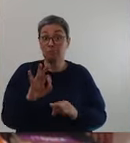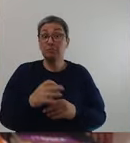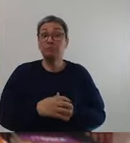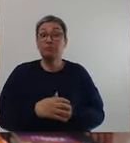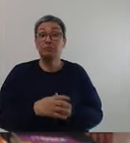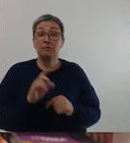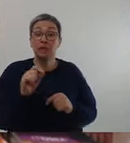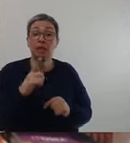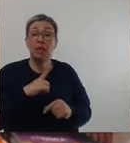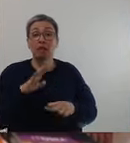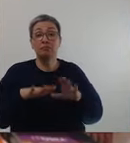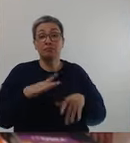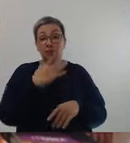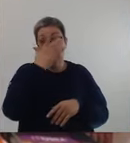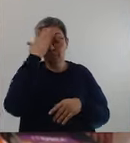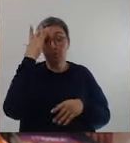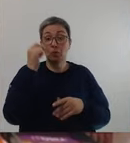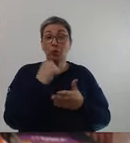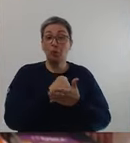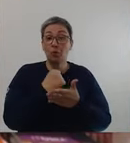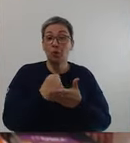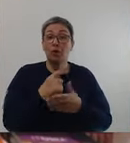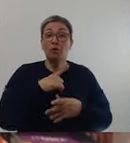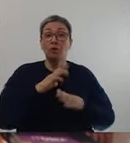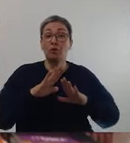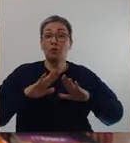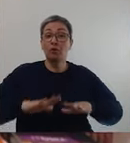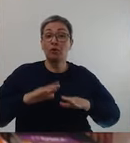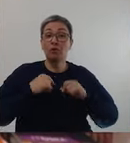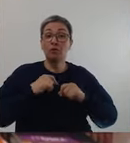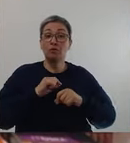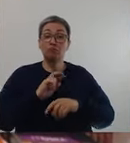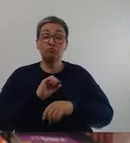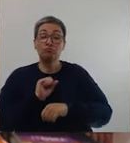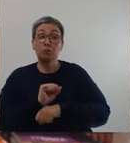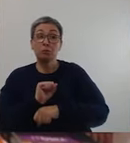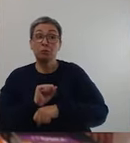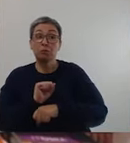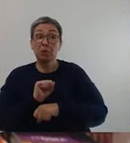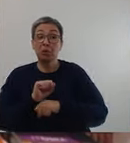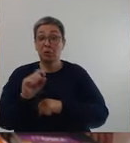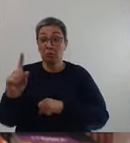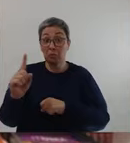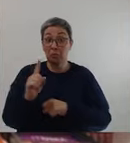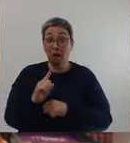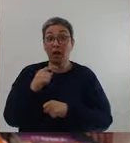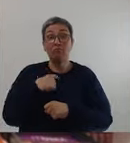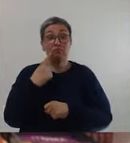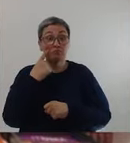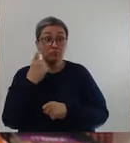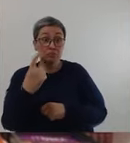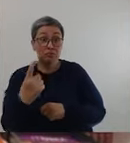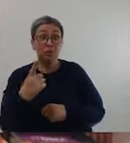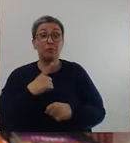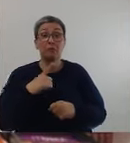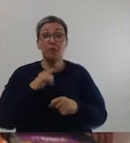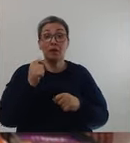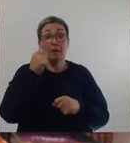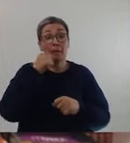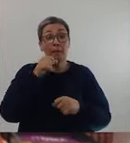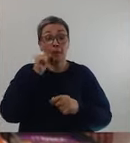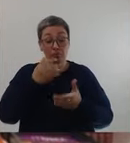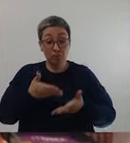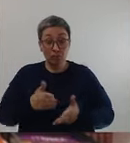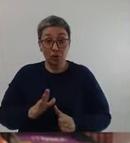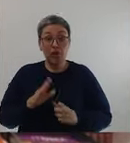mesmo, né? Tem pessoas do cartório de registro que ficam lá de prontidão, né? Isso é muito interessante, porque a